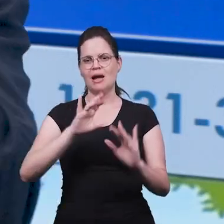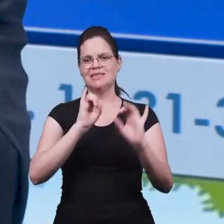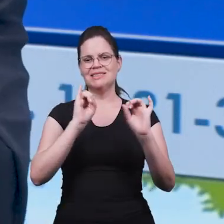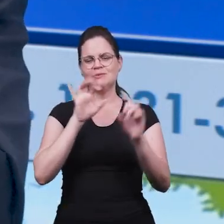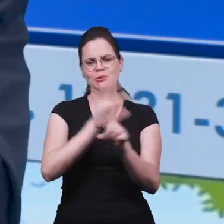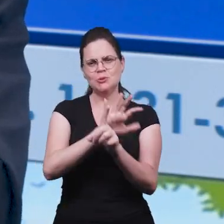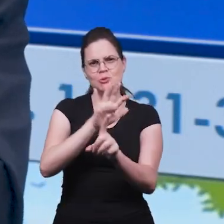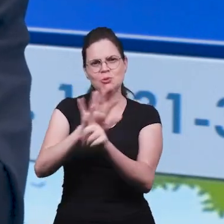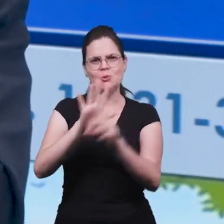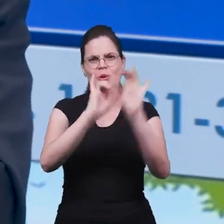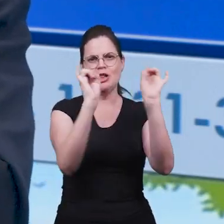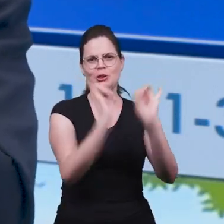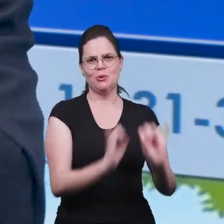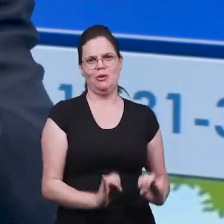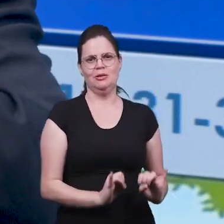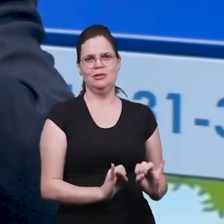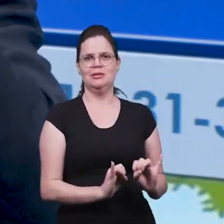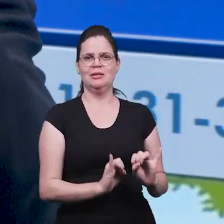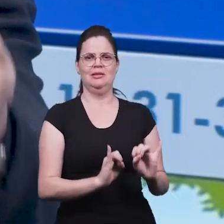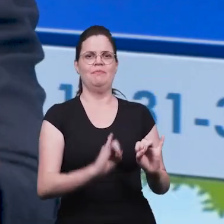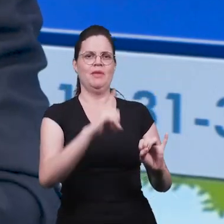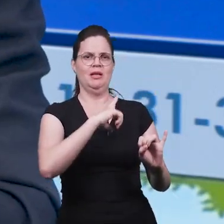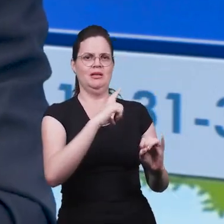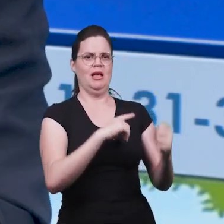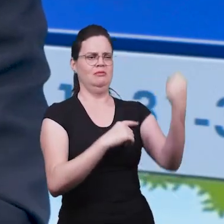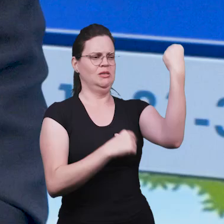se introduziu a idolatria a